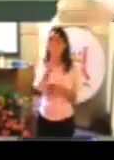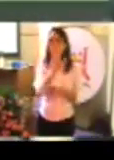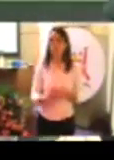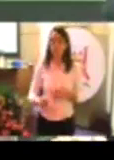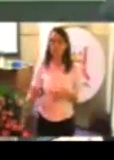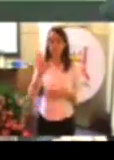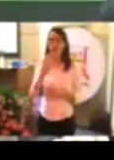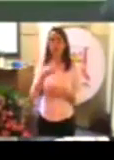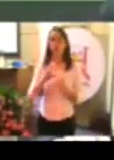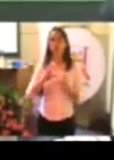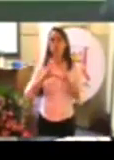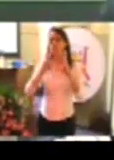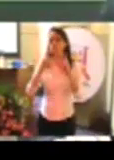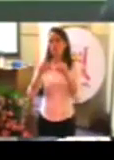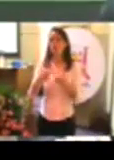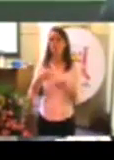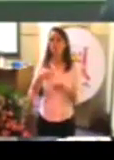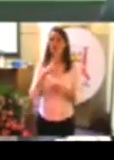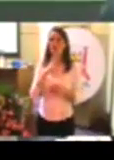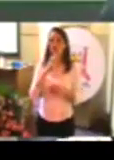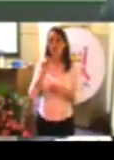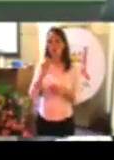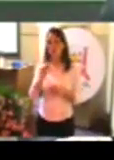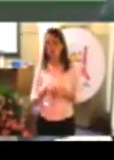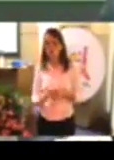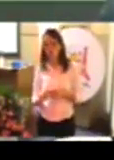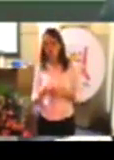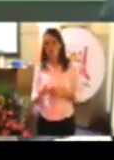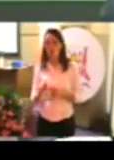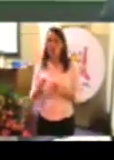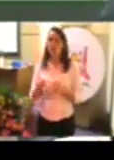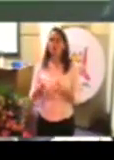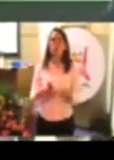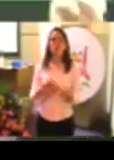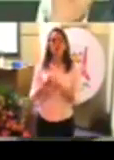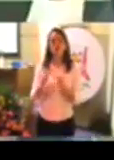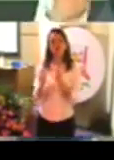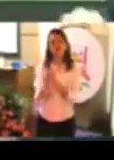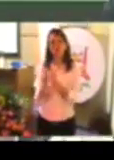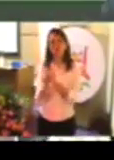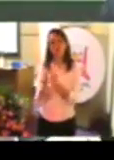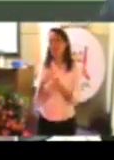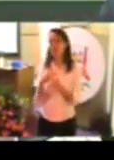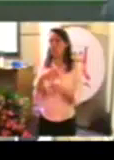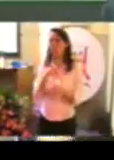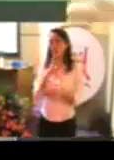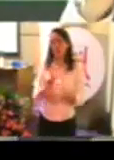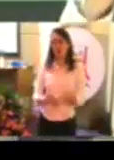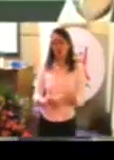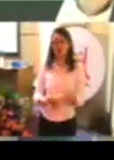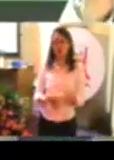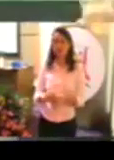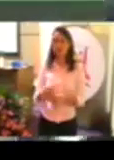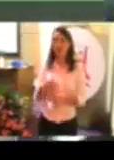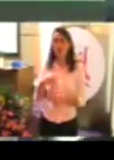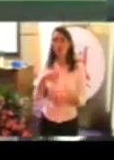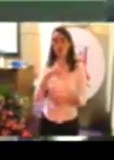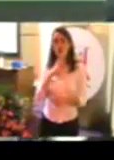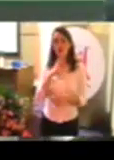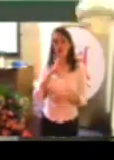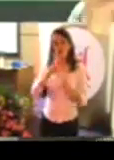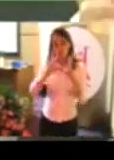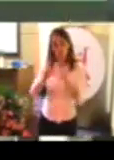o Rio Grande do Sul, na fronteira lá com o Uruguai e com a Argentina. Se vocês querem conhecer uma escola